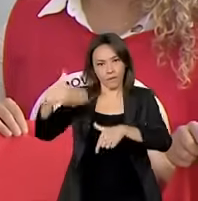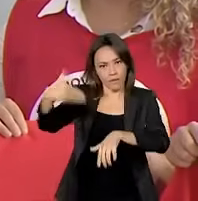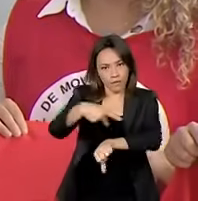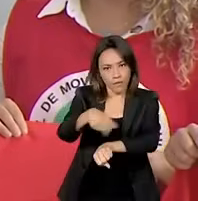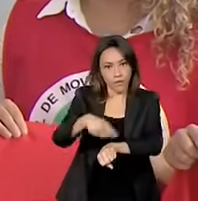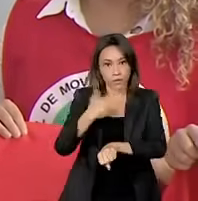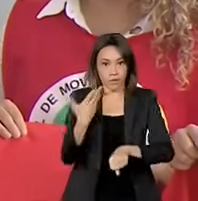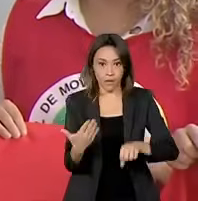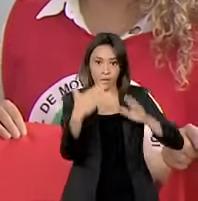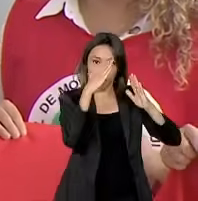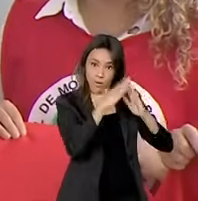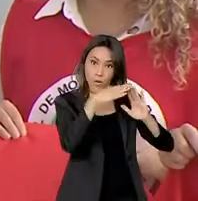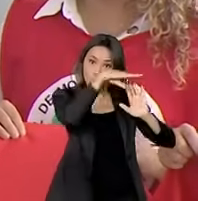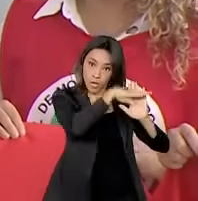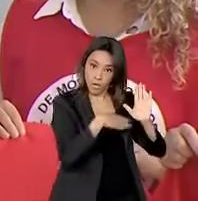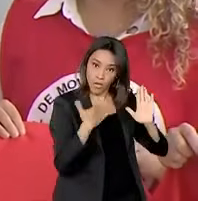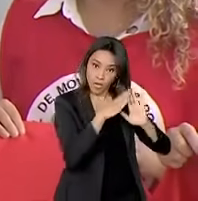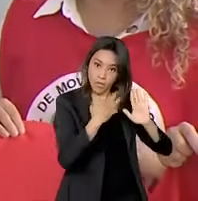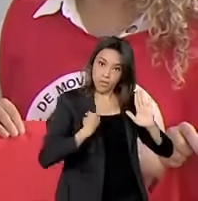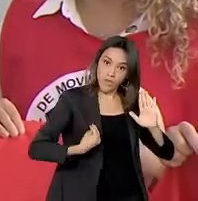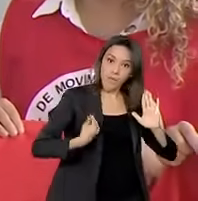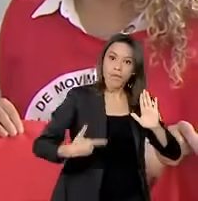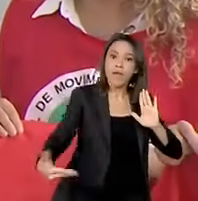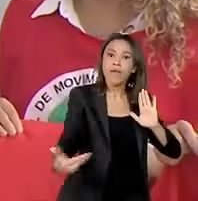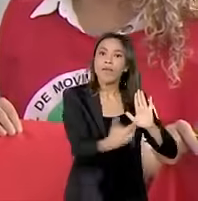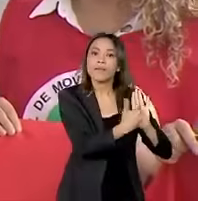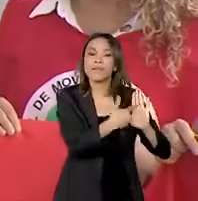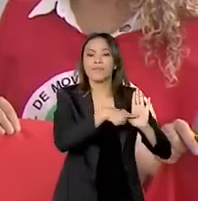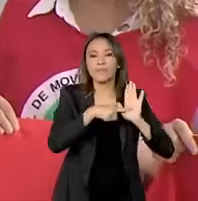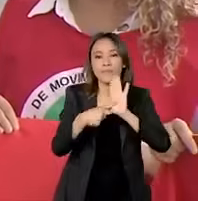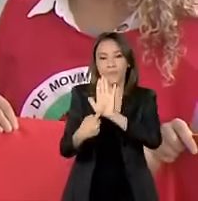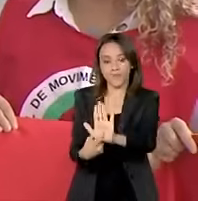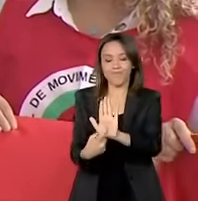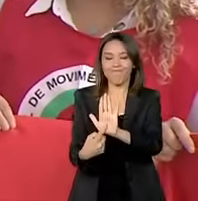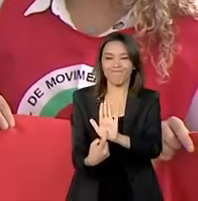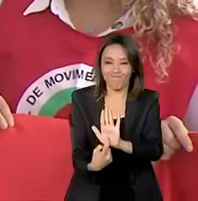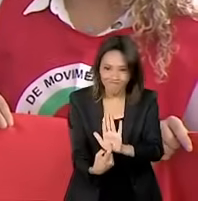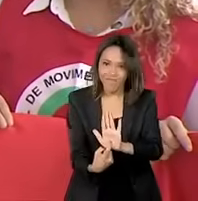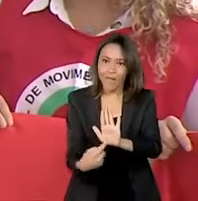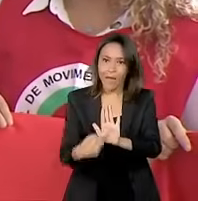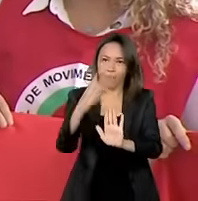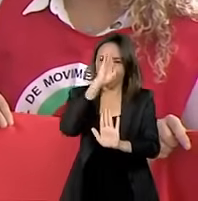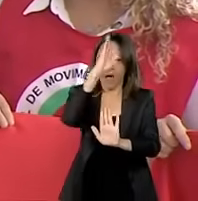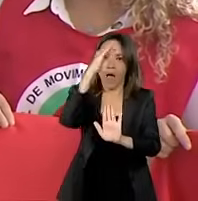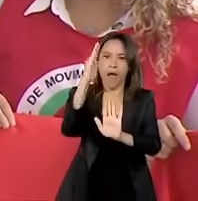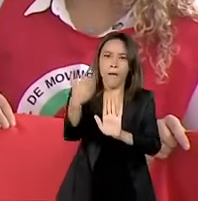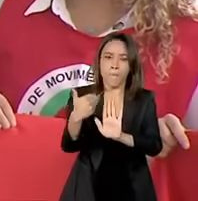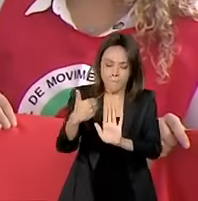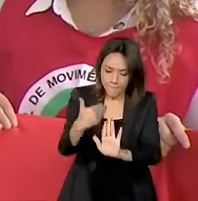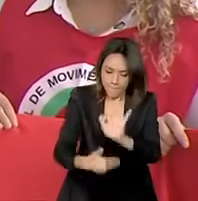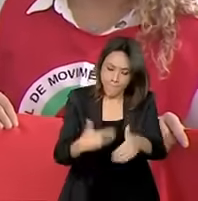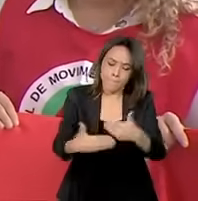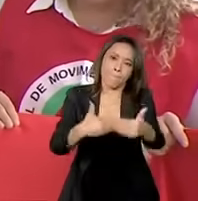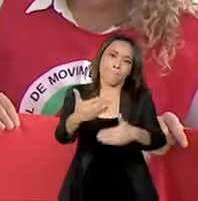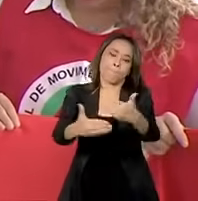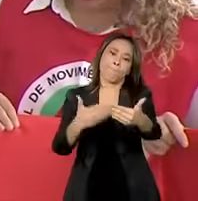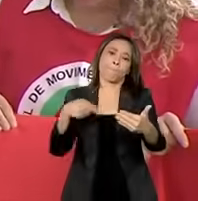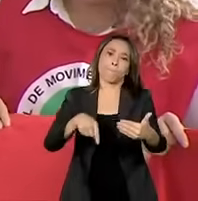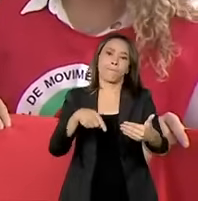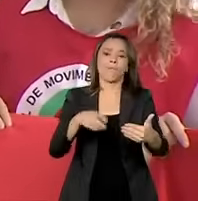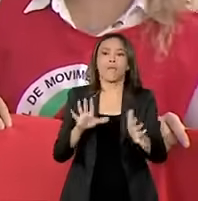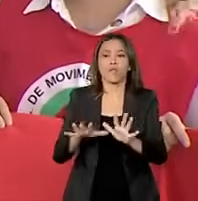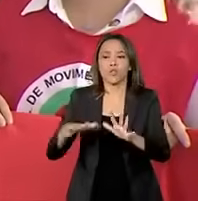Casa, Minha Vida, Entidades é o programa que tem colocado e se colocar como protagonista do processo. Os